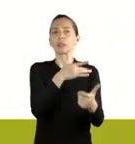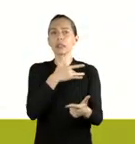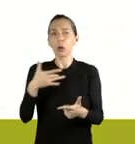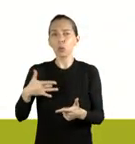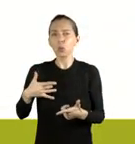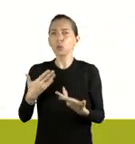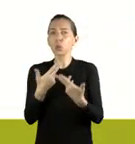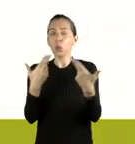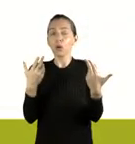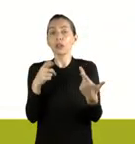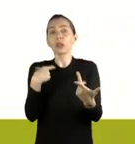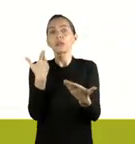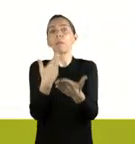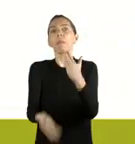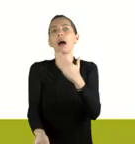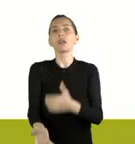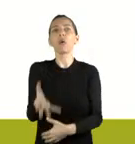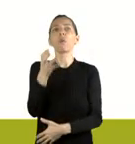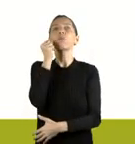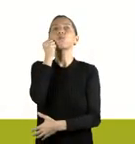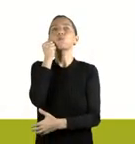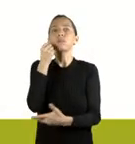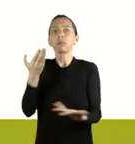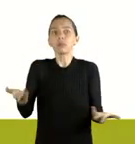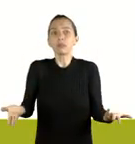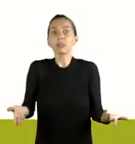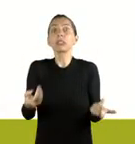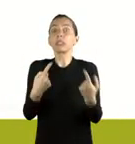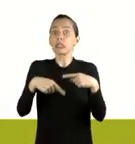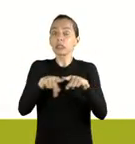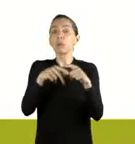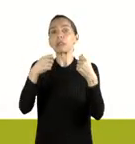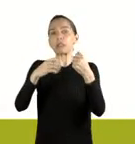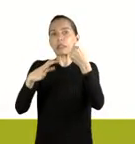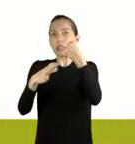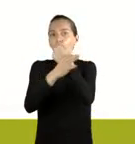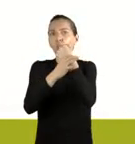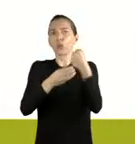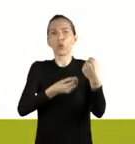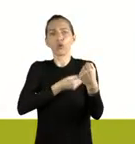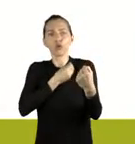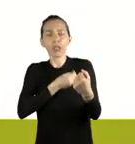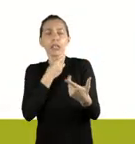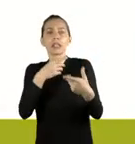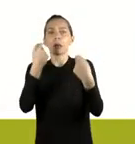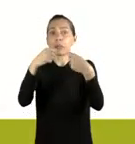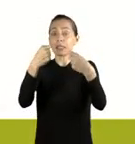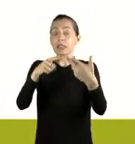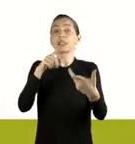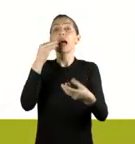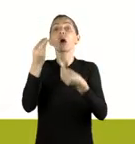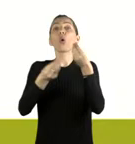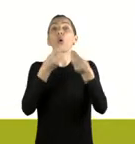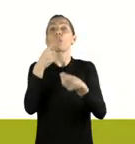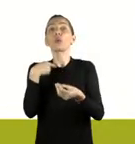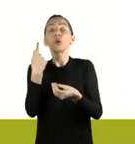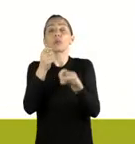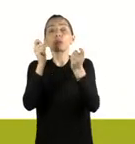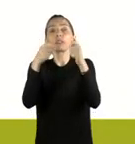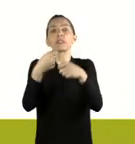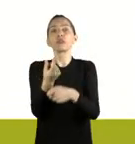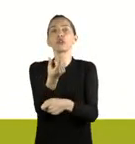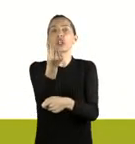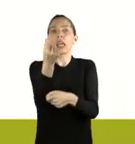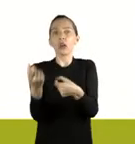você perde todo o seu patrimônio. Então, a gente costuma ter seguros de vida e tudo mais. Seria uma forma de você ter uma manutenção